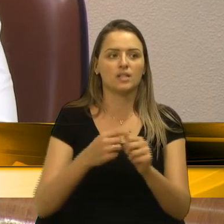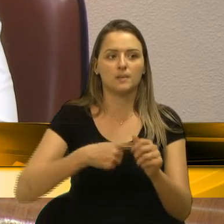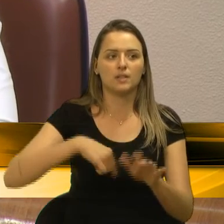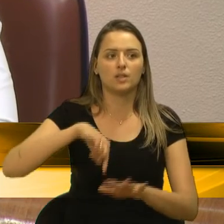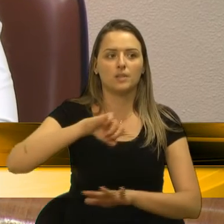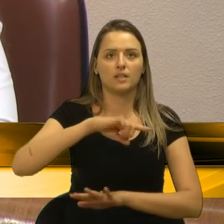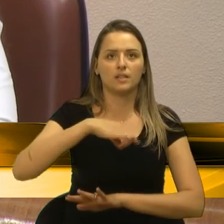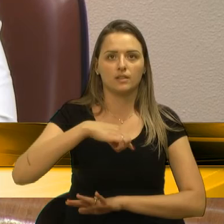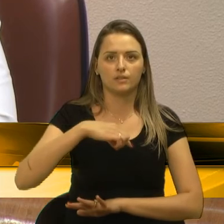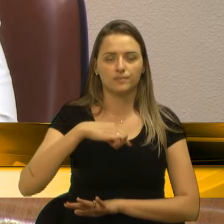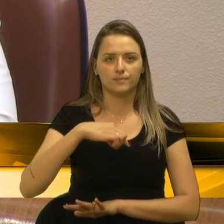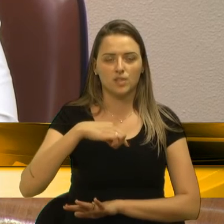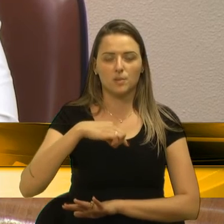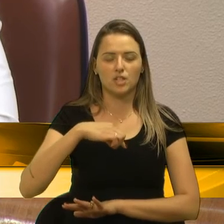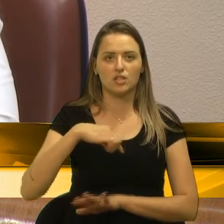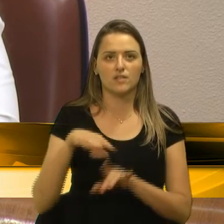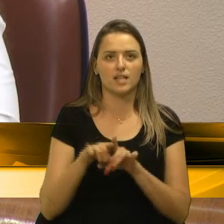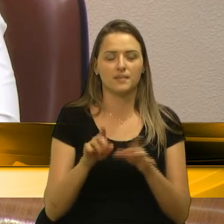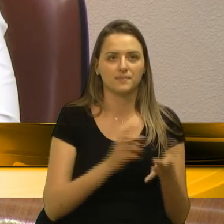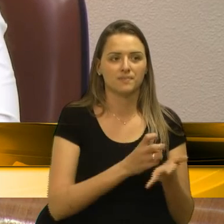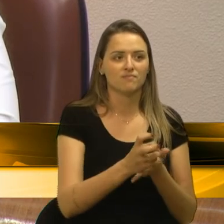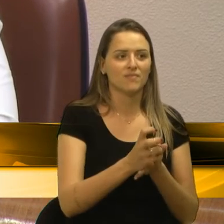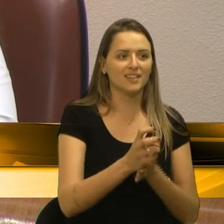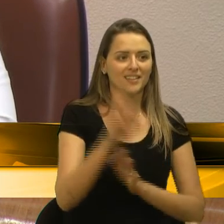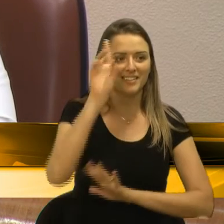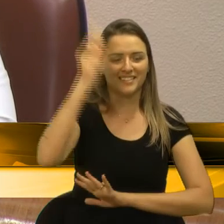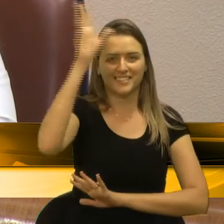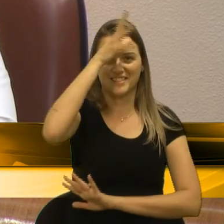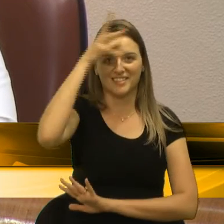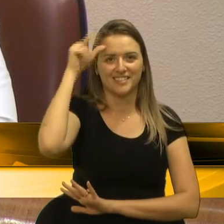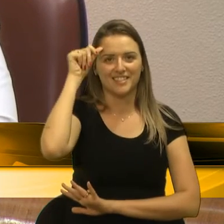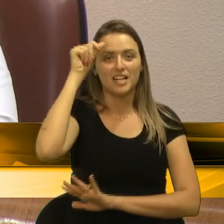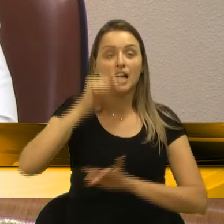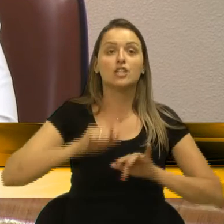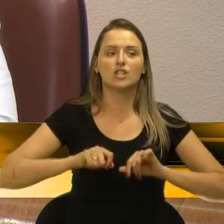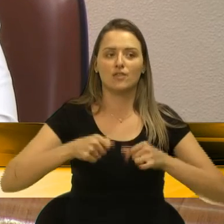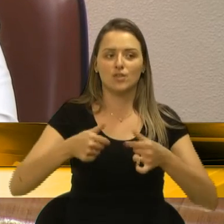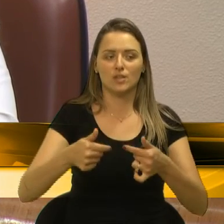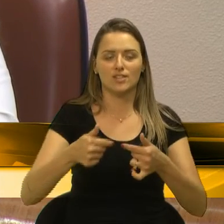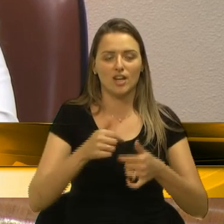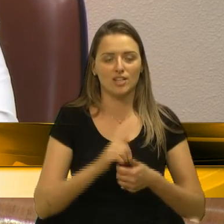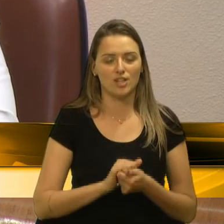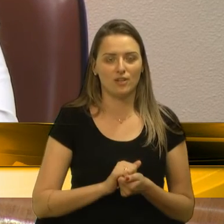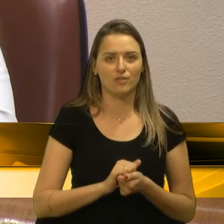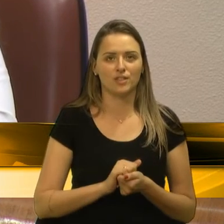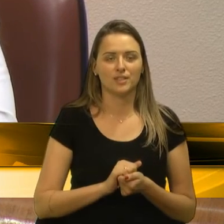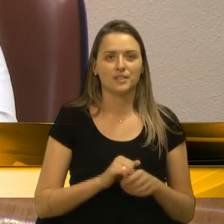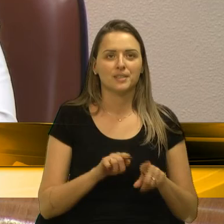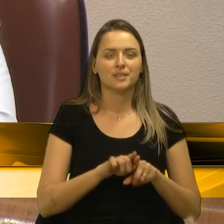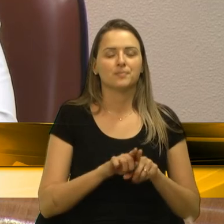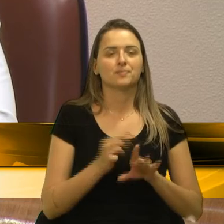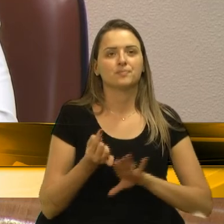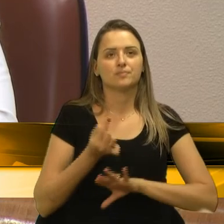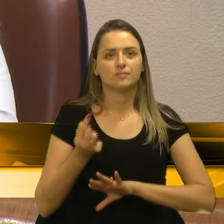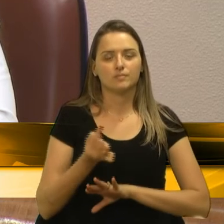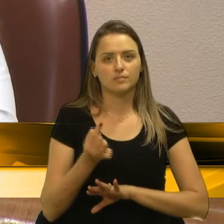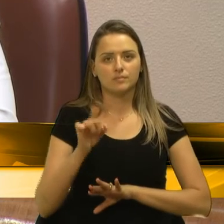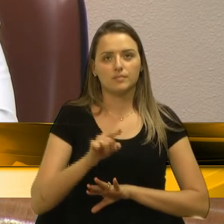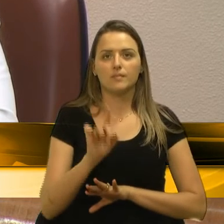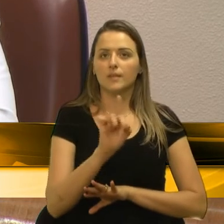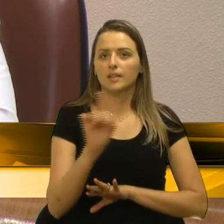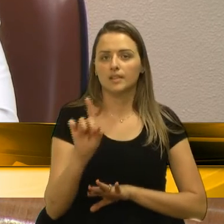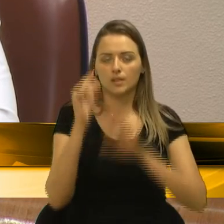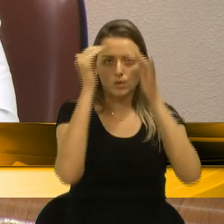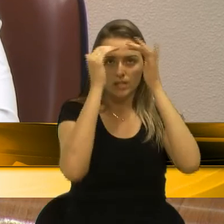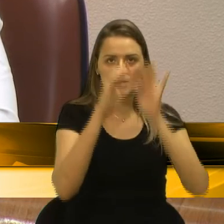que o processo de cassação de mandato de prefeito municipal é ação sui generis, de gênero único, a qual não se aplica o Código